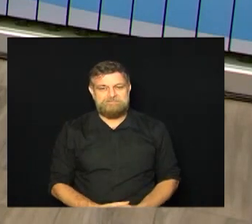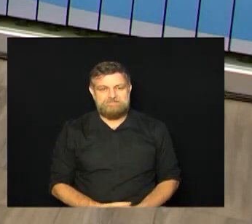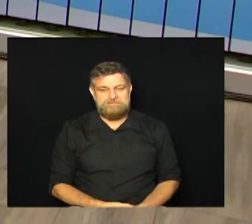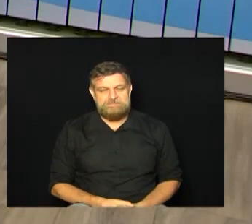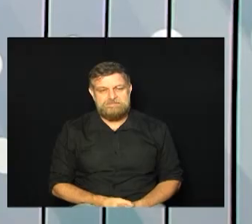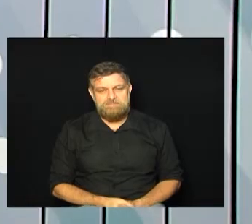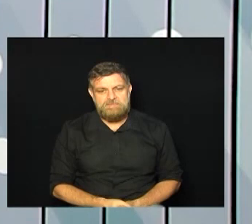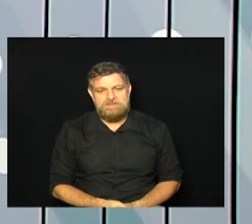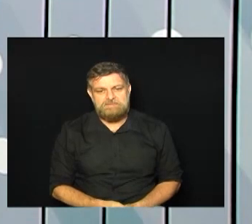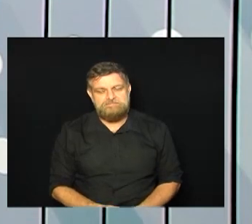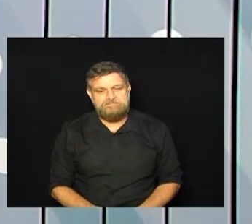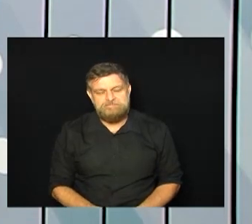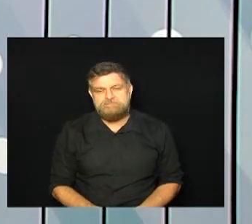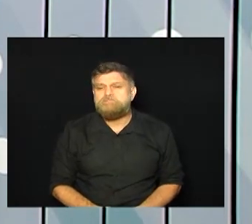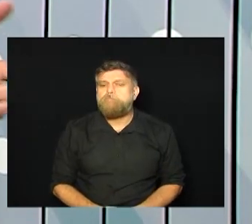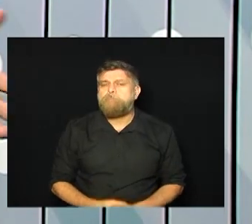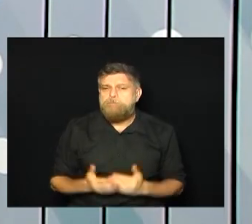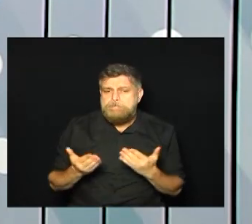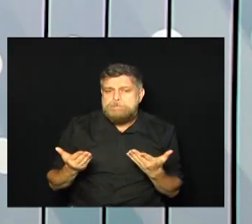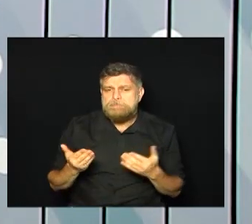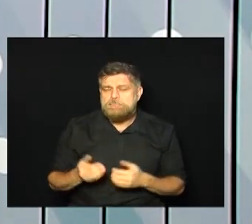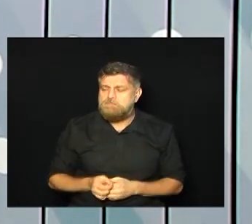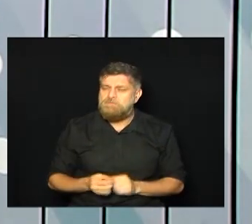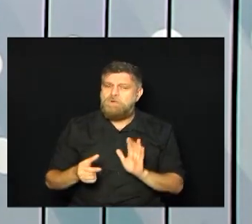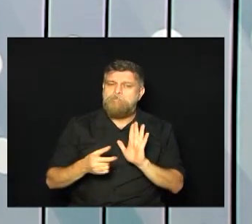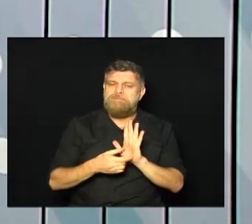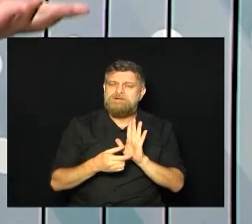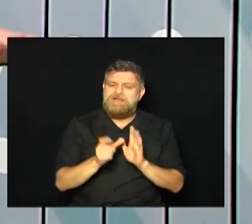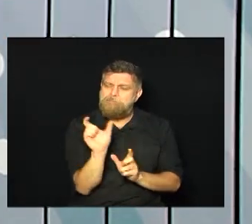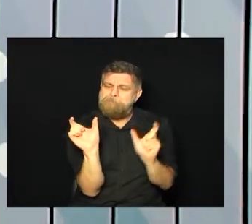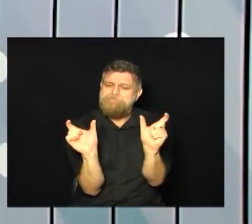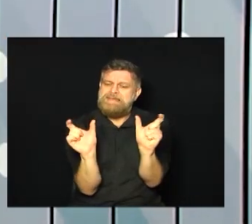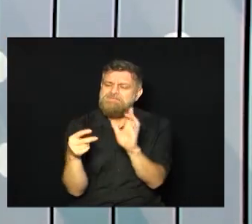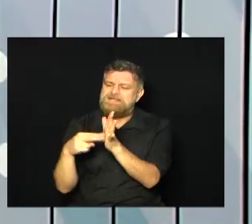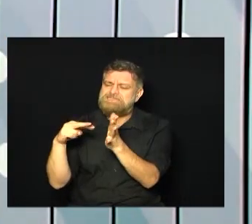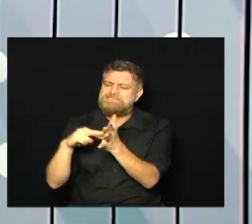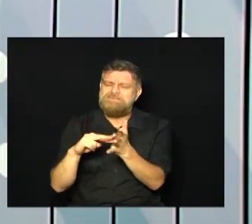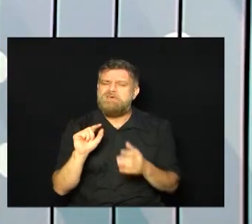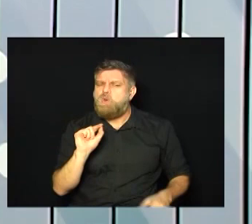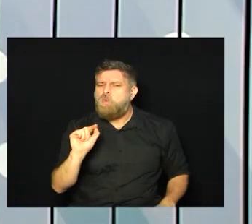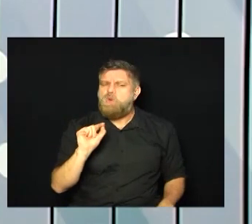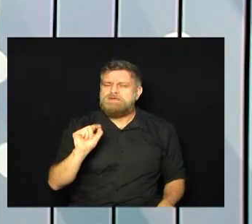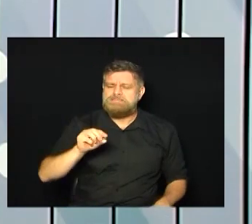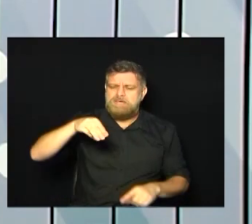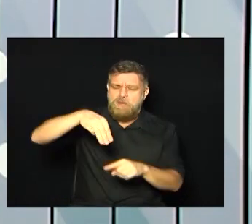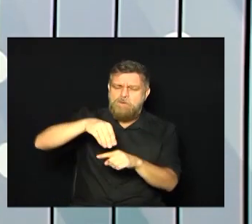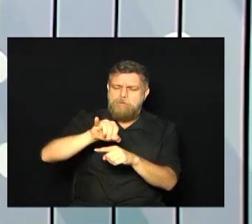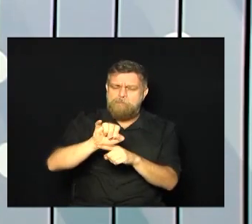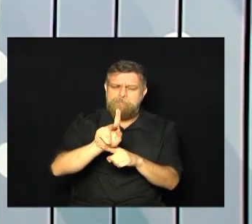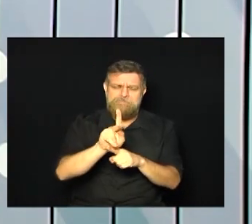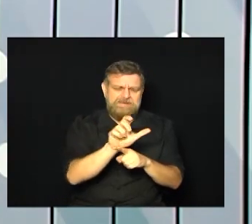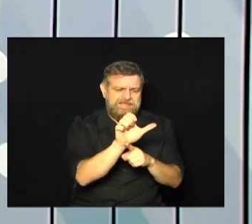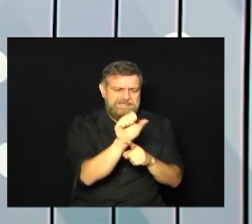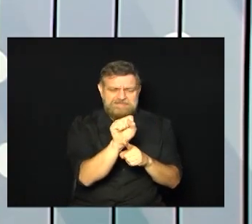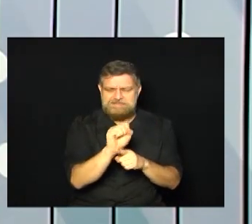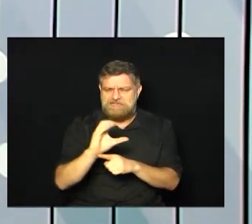Muito obrigada. Luciane, então vamos lá, o que são cashback, milhas? São coisas diferentes.